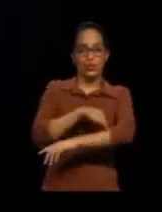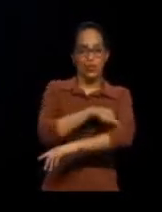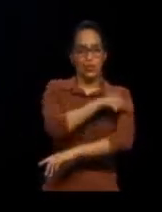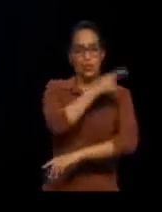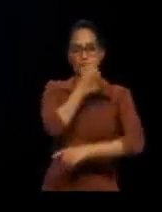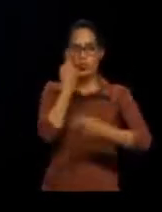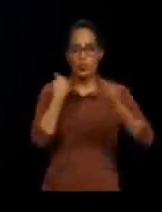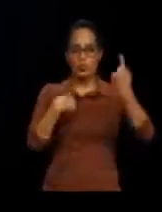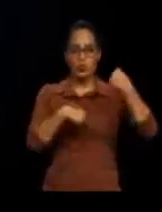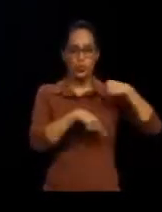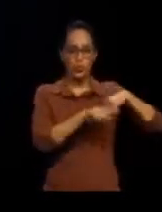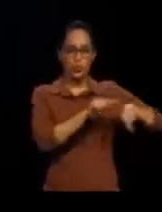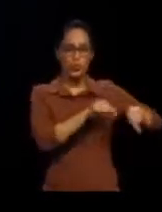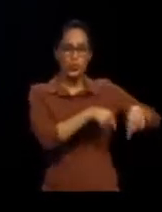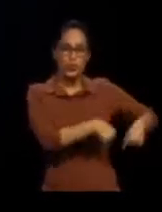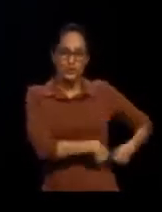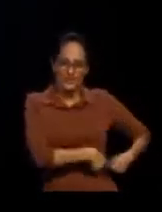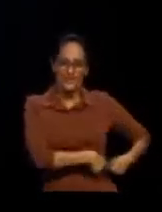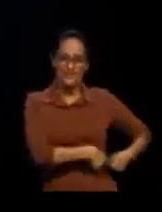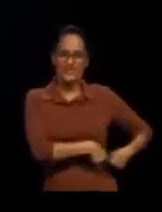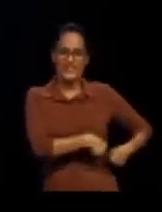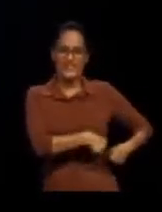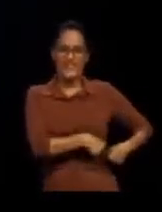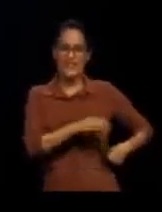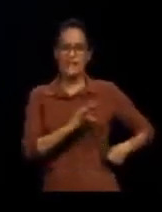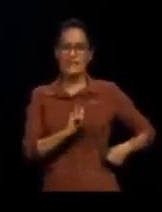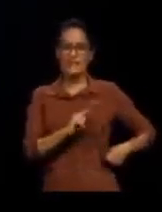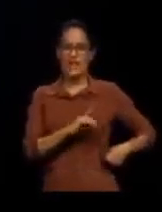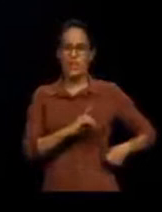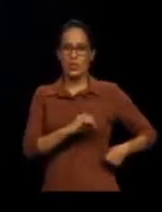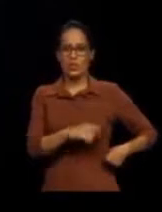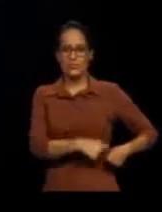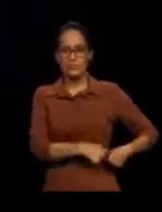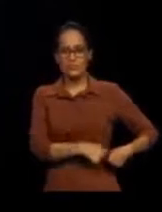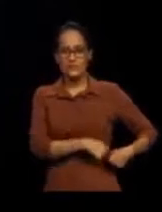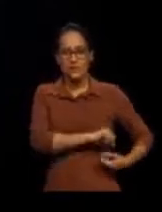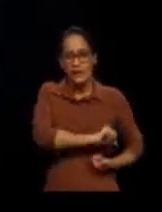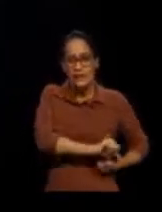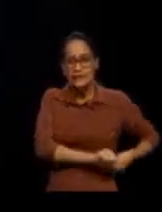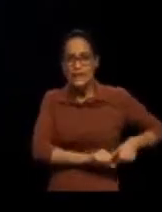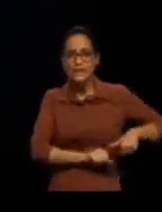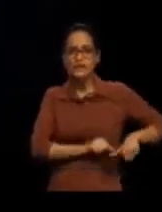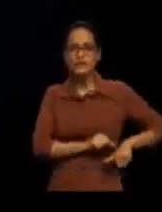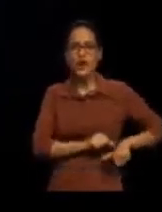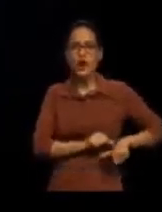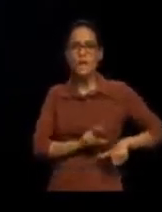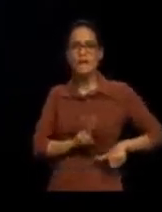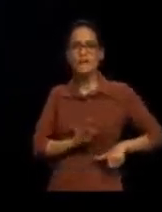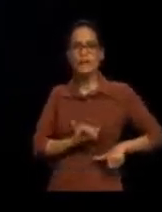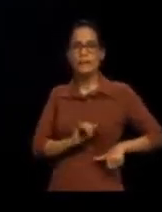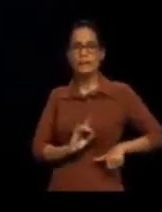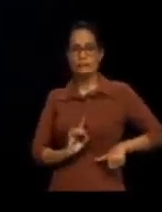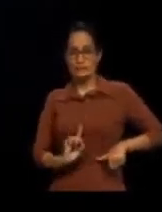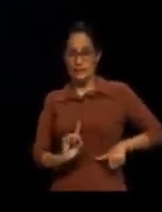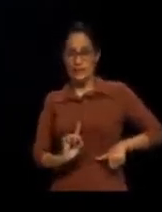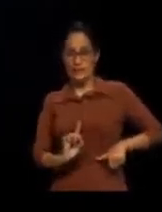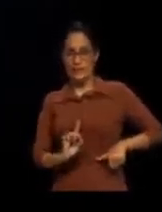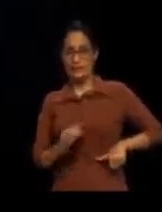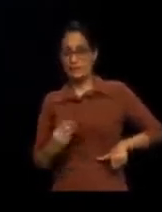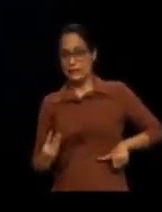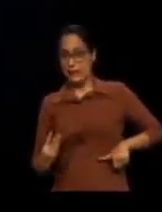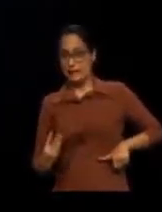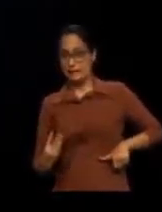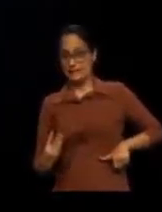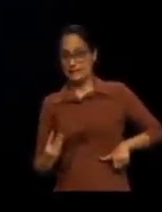fígado. Chegando no fígado, então, vai transformar a vitamina D, D3, em um